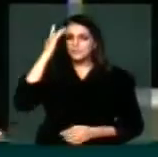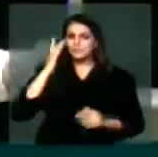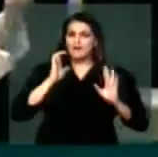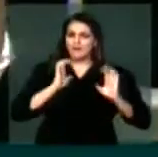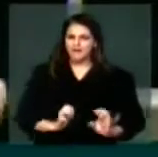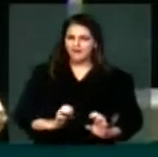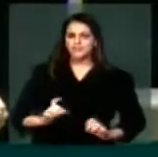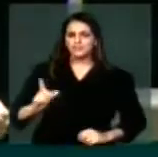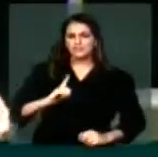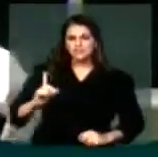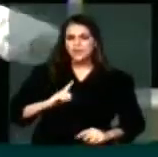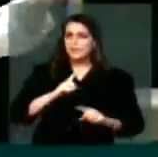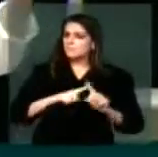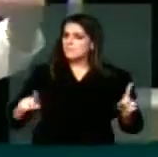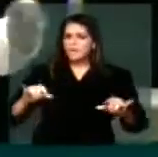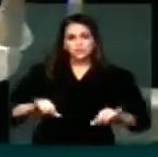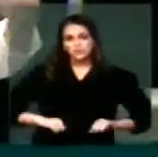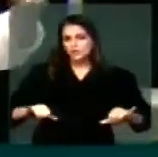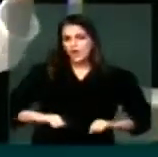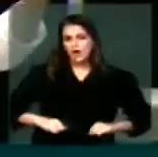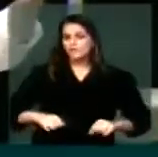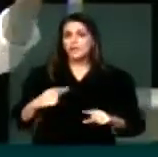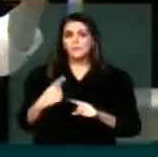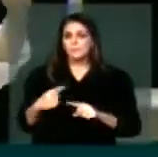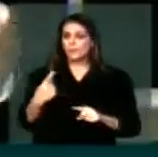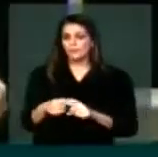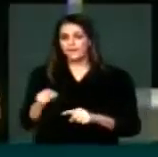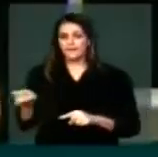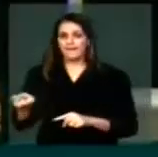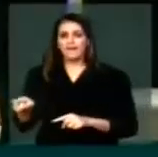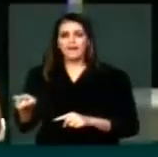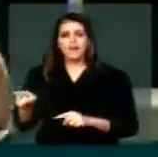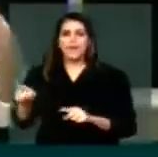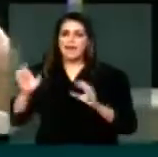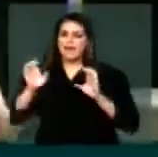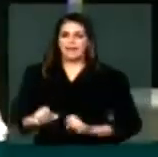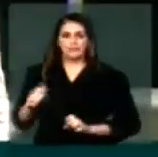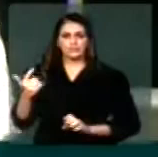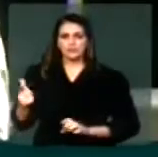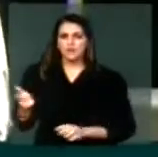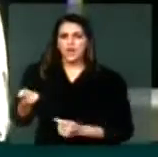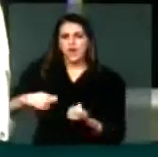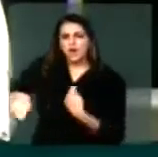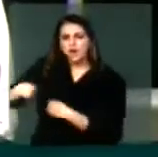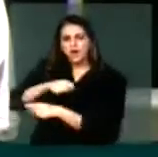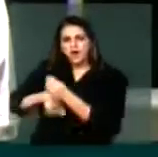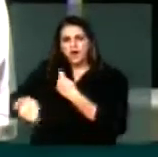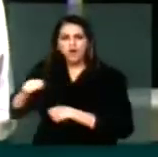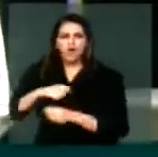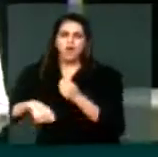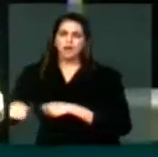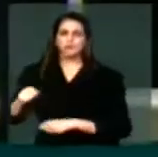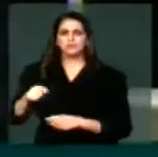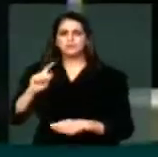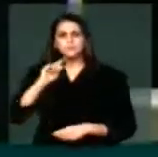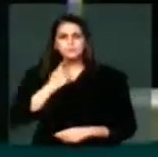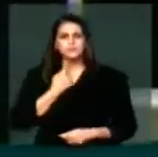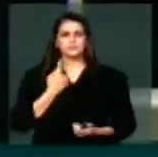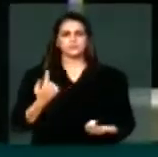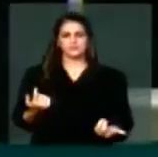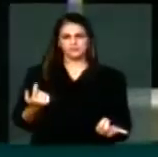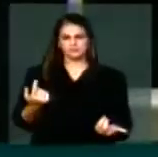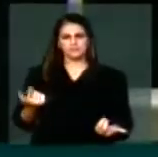pela parte que se corrompe e que consegue se relacionar com corruptores e que se transforma em corruptos, e que as empresas